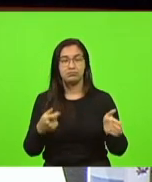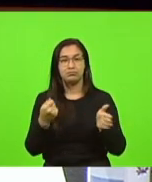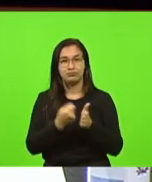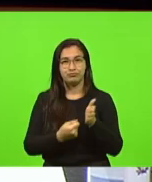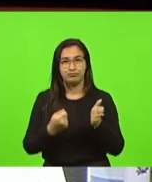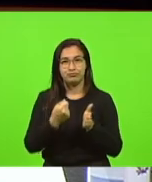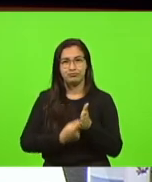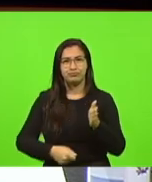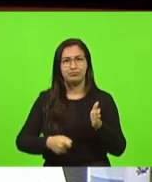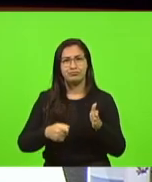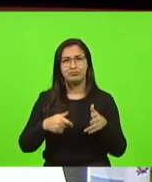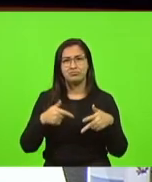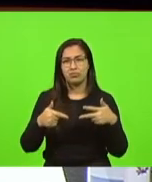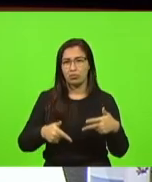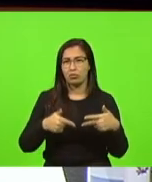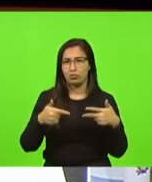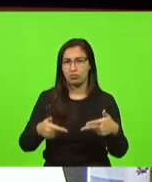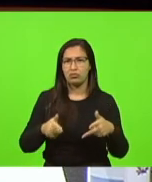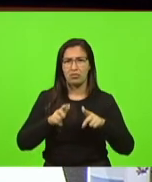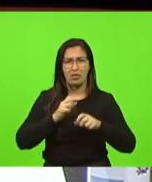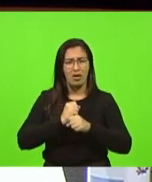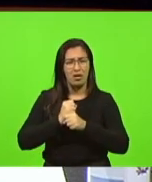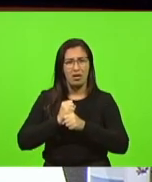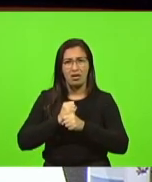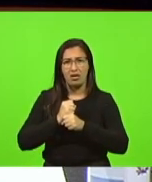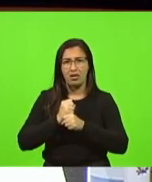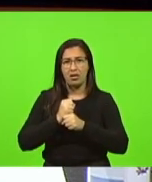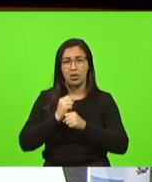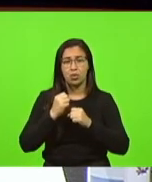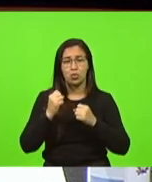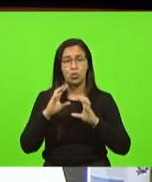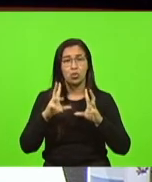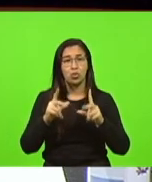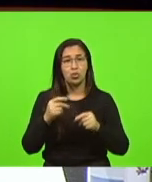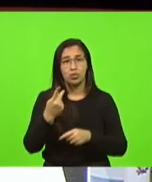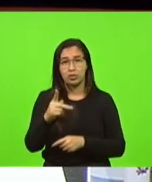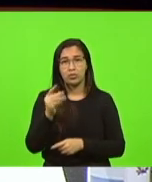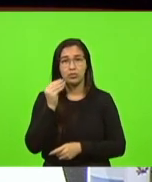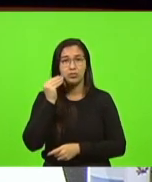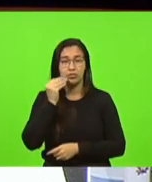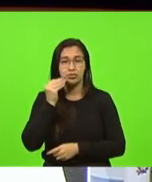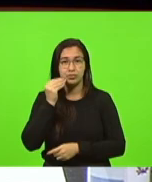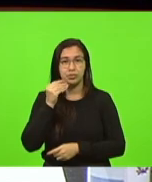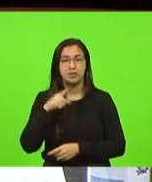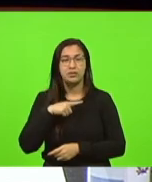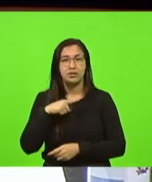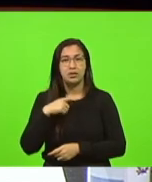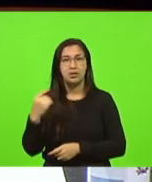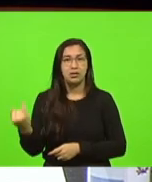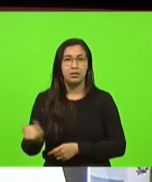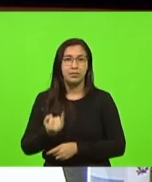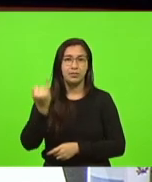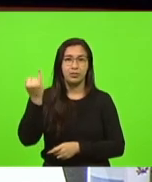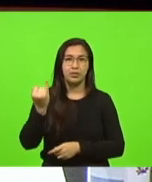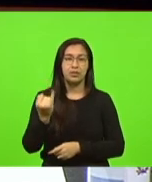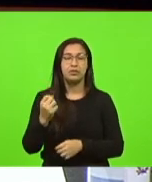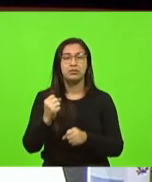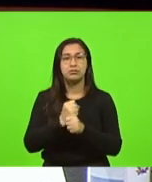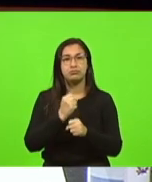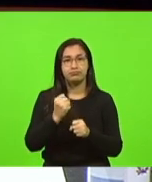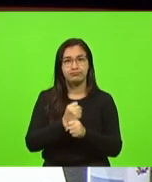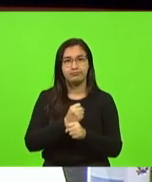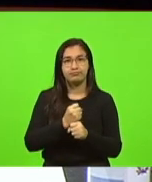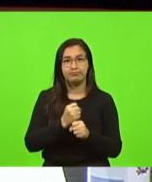anos, não apenas aqui na casa, mas com toda a sua experiência, também teve uma importância muito grande na construção que